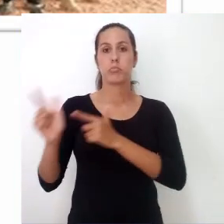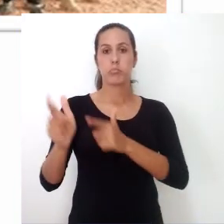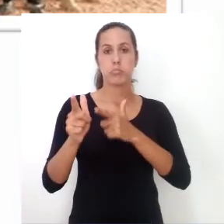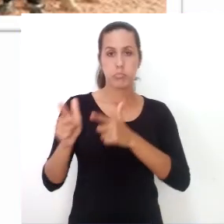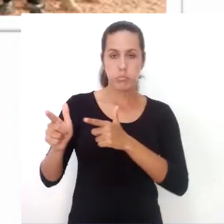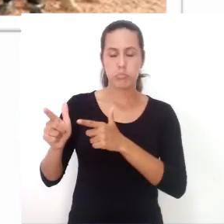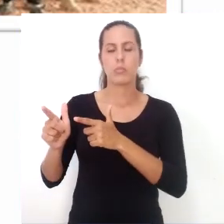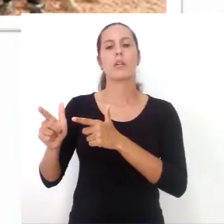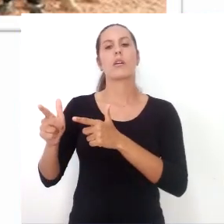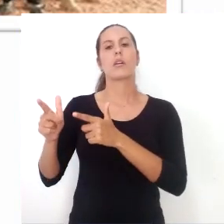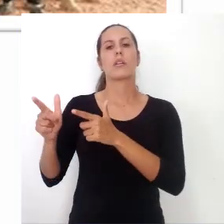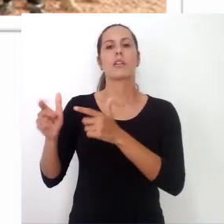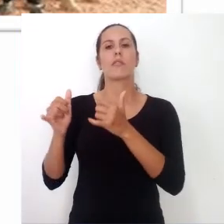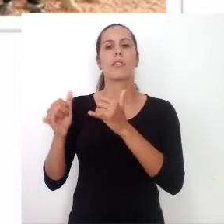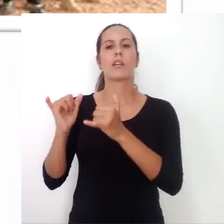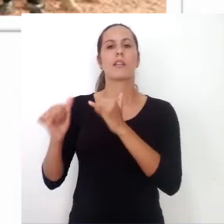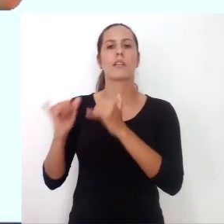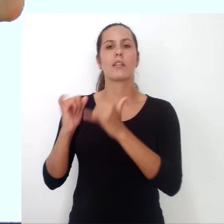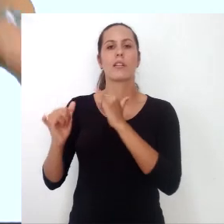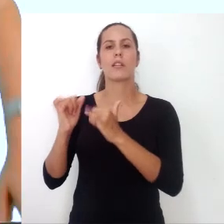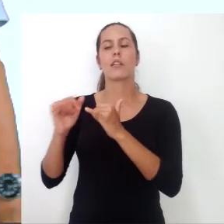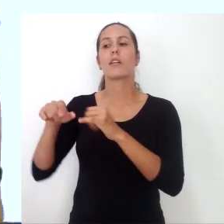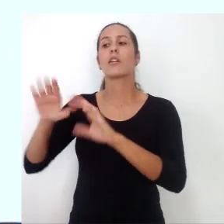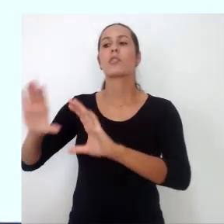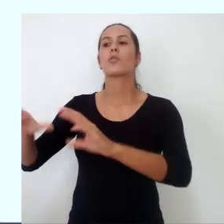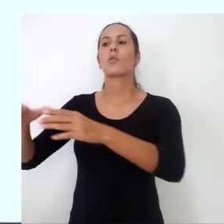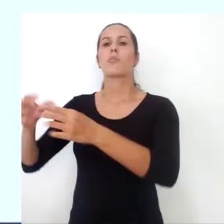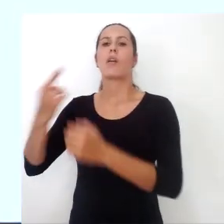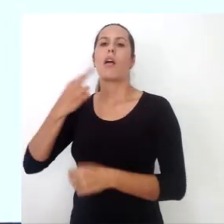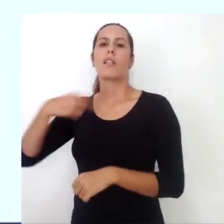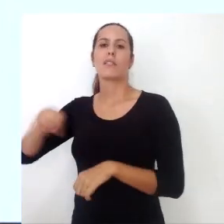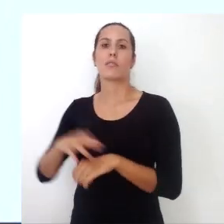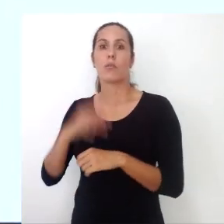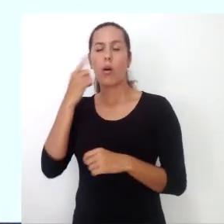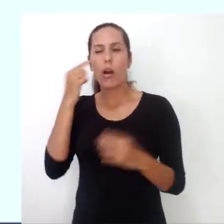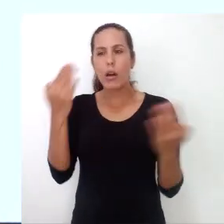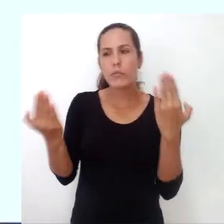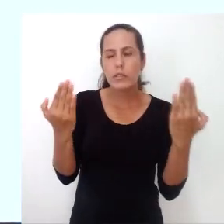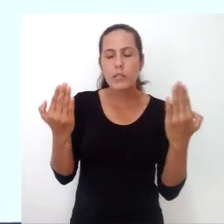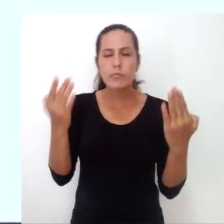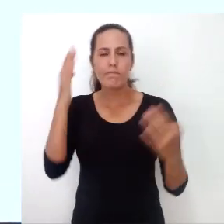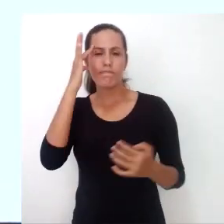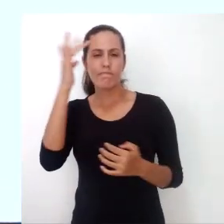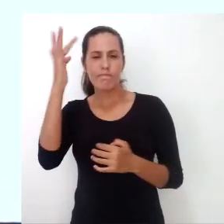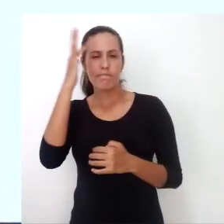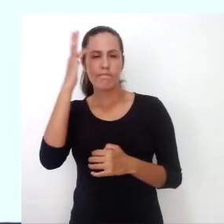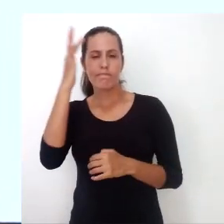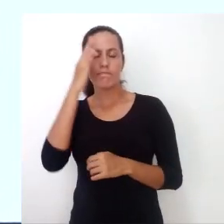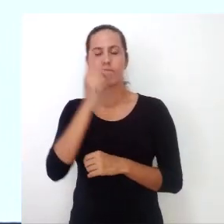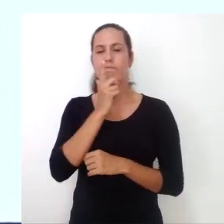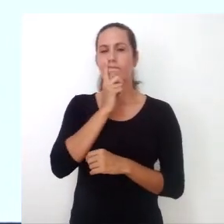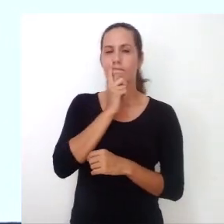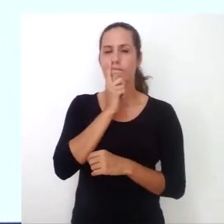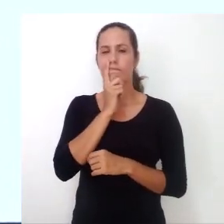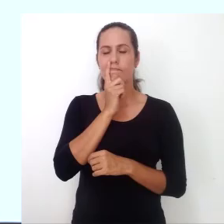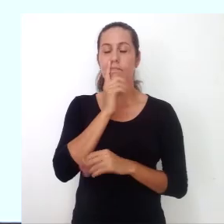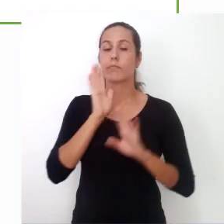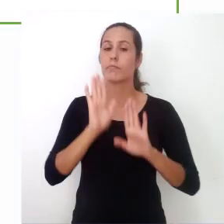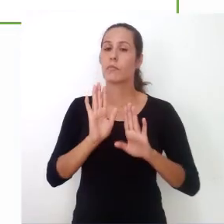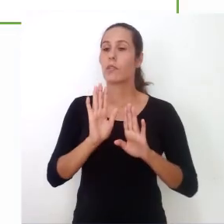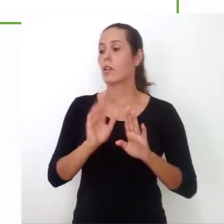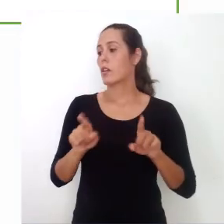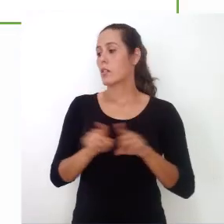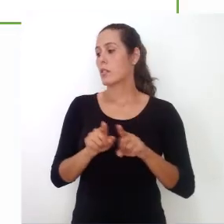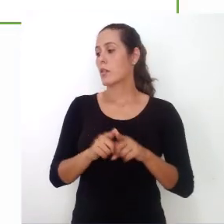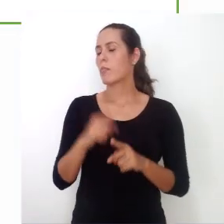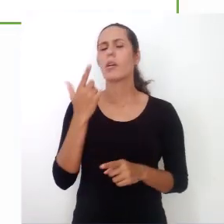justamente as minorias. Então convido a refletir sobre essas duas imagens, essas duas cenas. Aqui nós